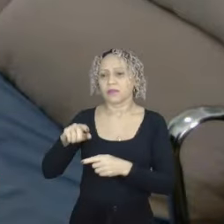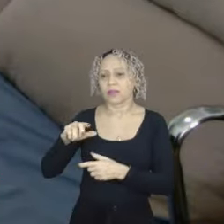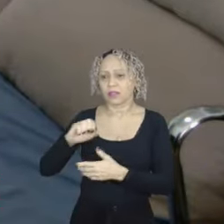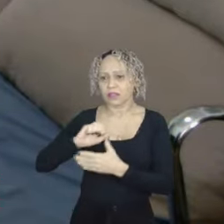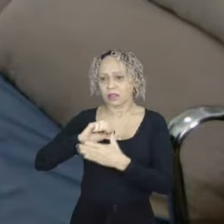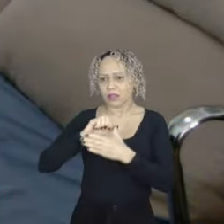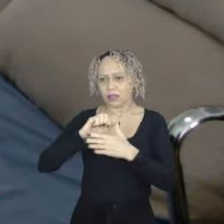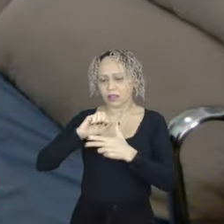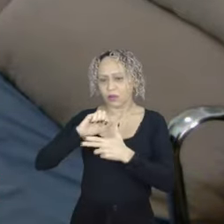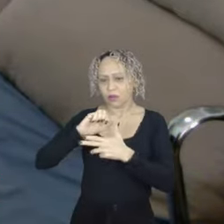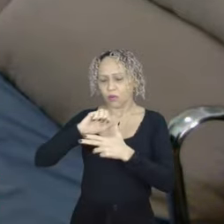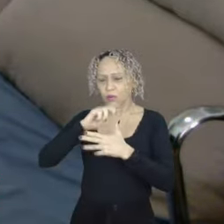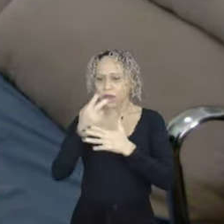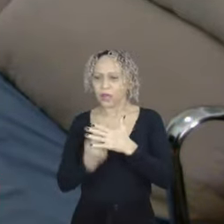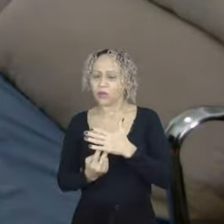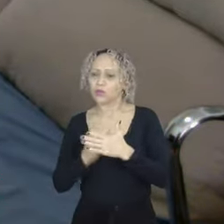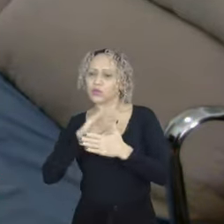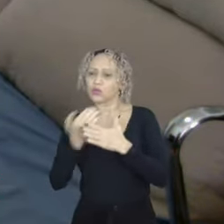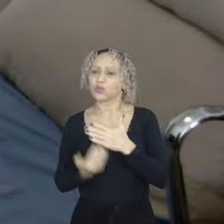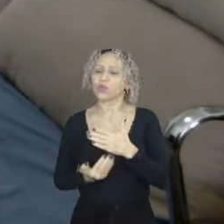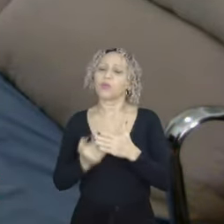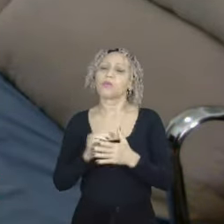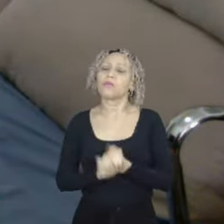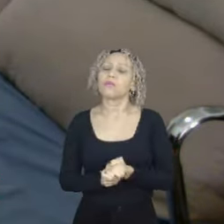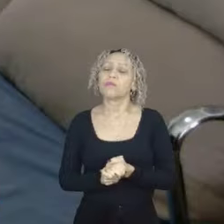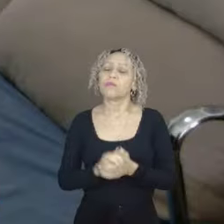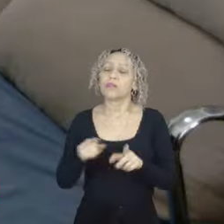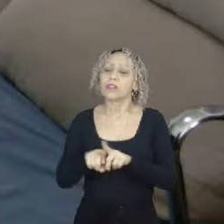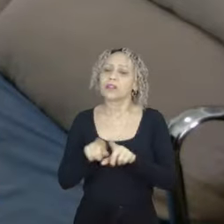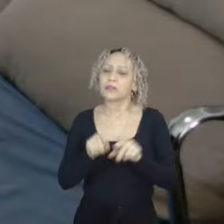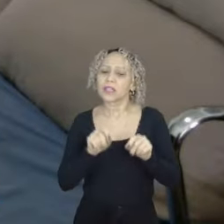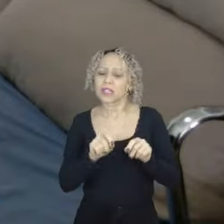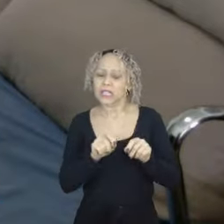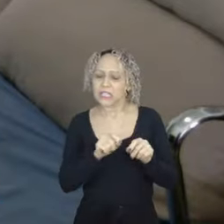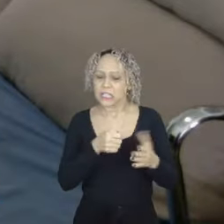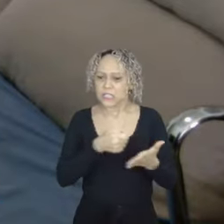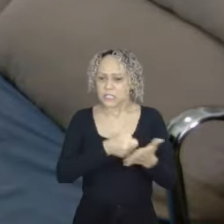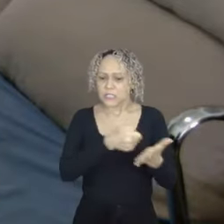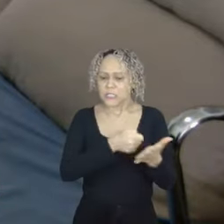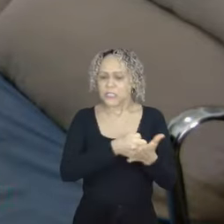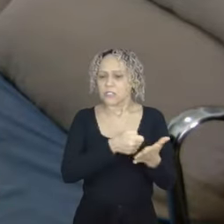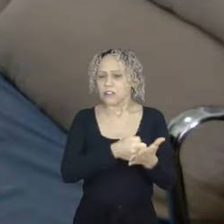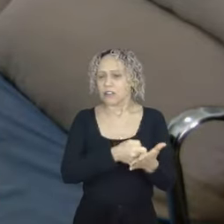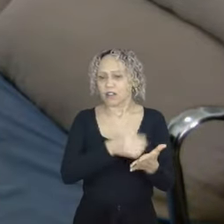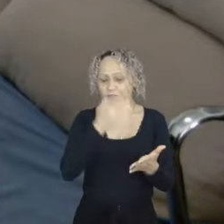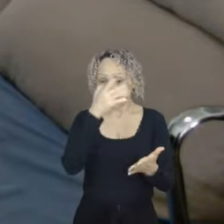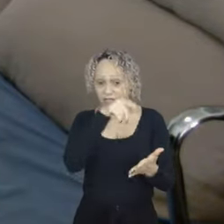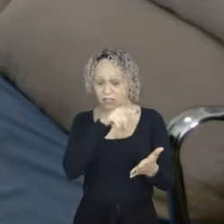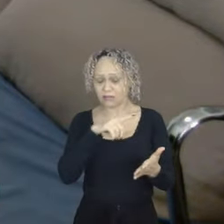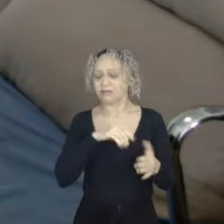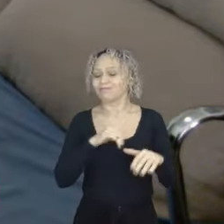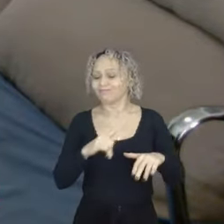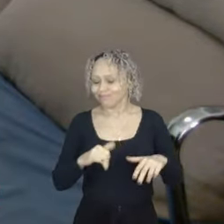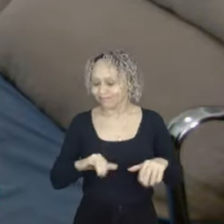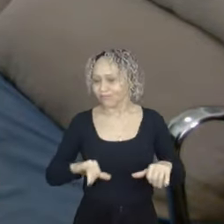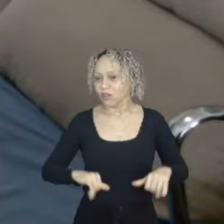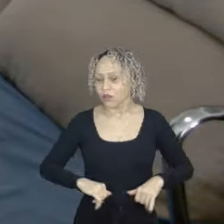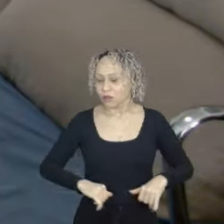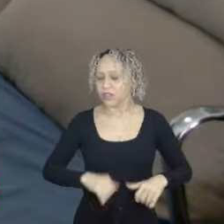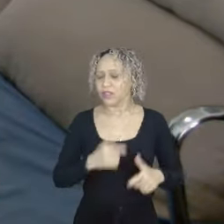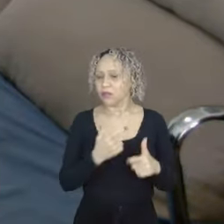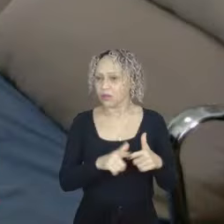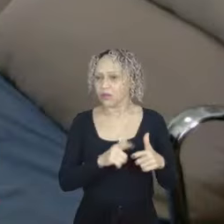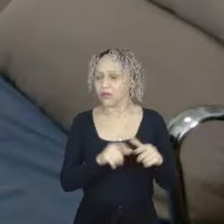esse acordo, que, né, o que mostra também o nível de pressão que ele tem passado internamente ali por causa da crise com o setor